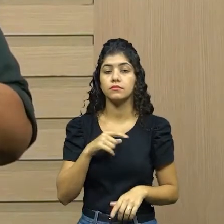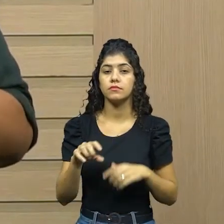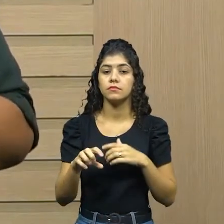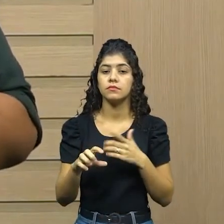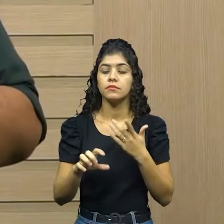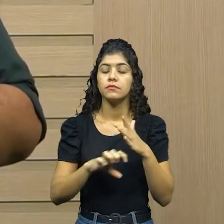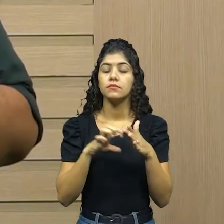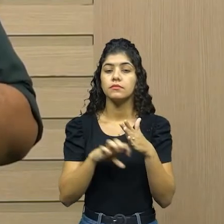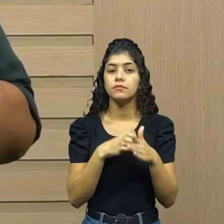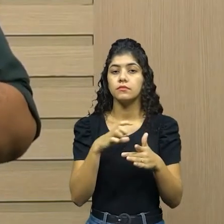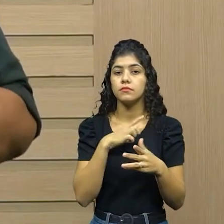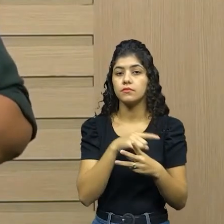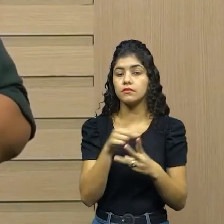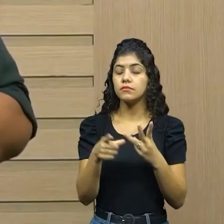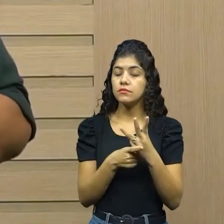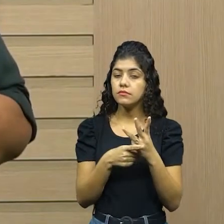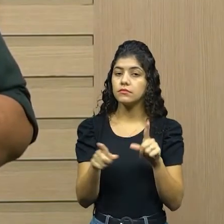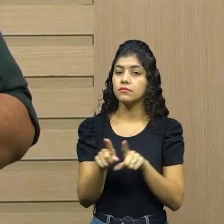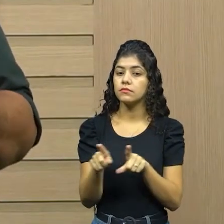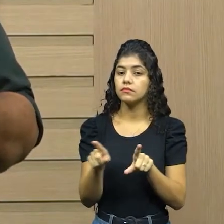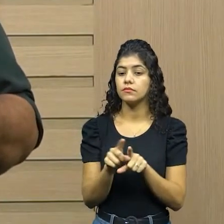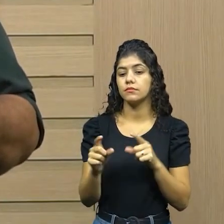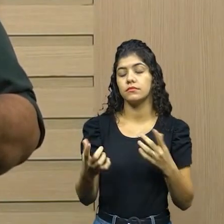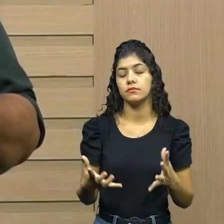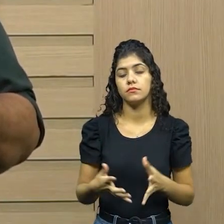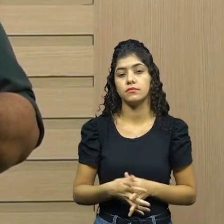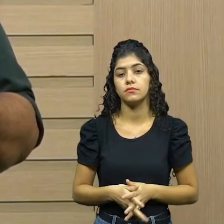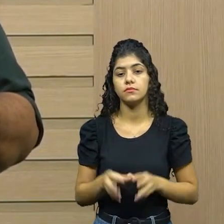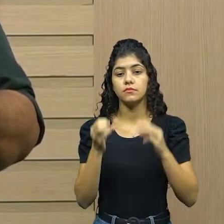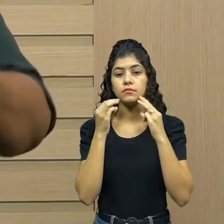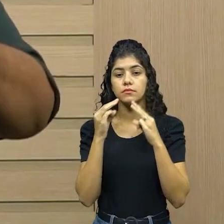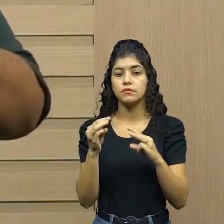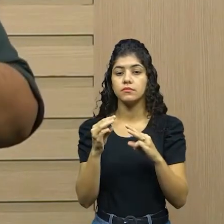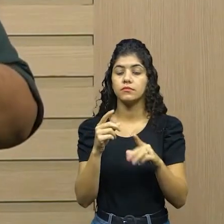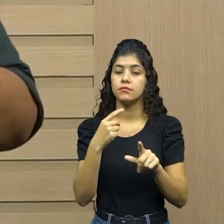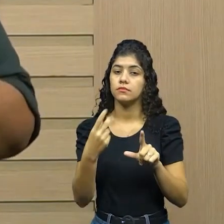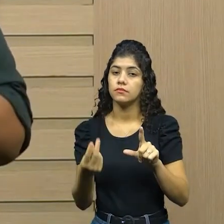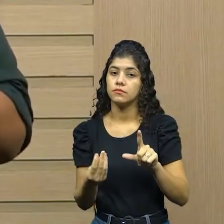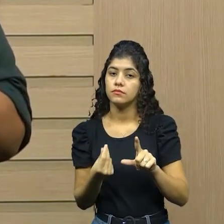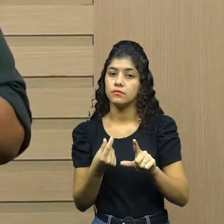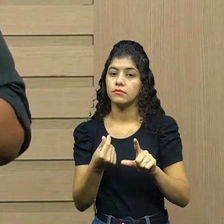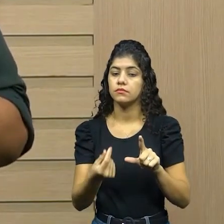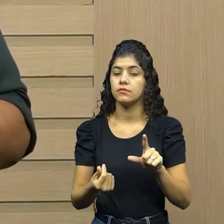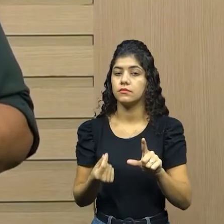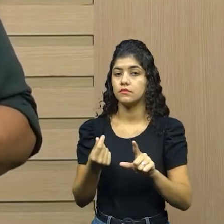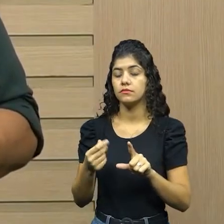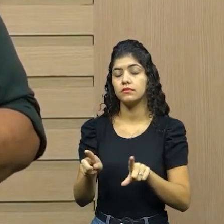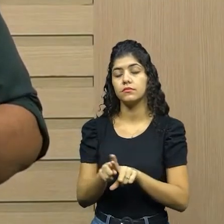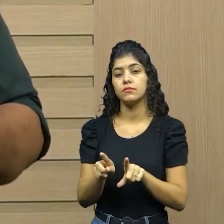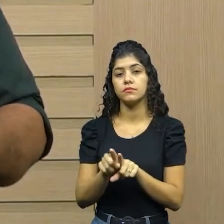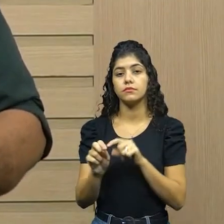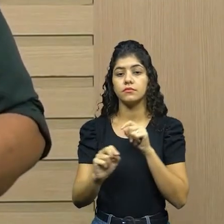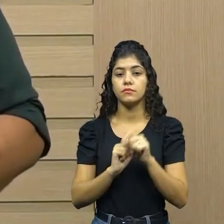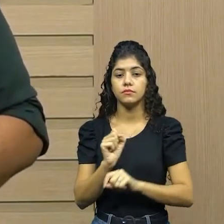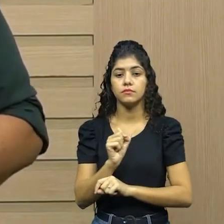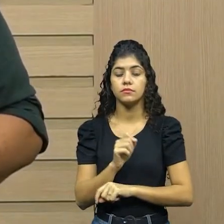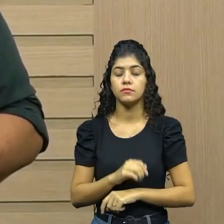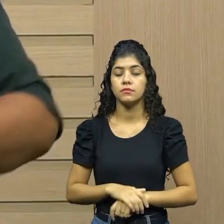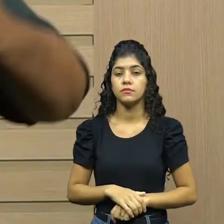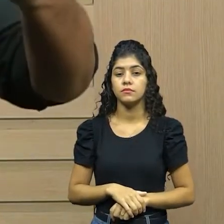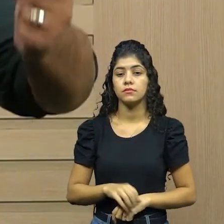empresas que trabalham com esses três pontos, a publicidade, a logística, né, distribuição e